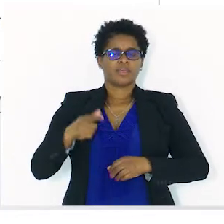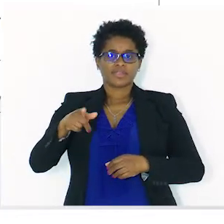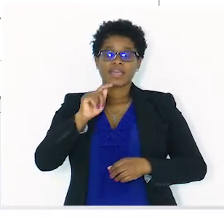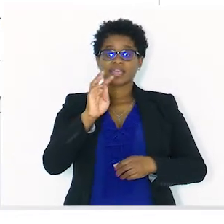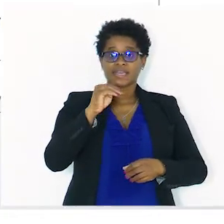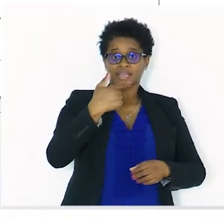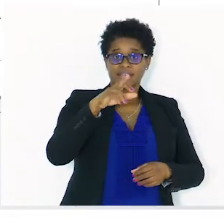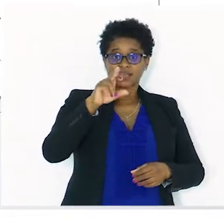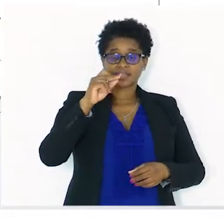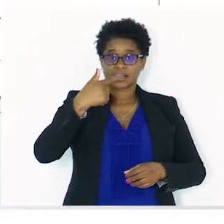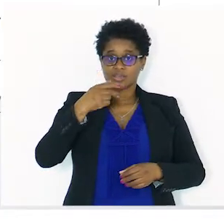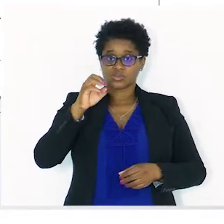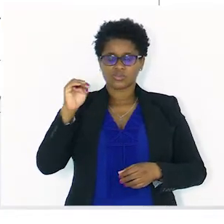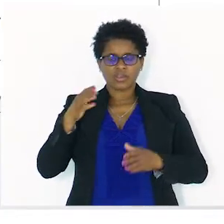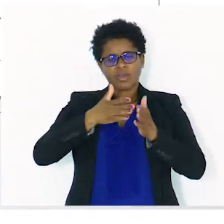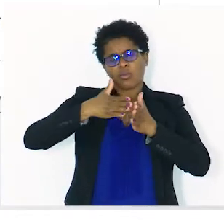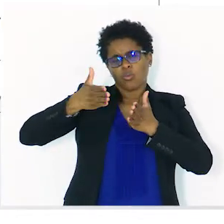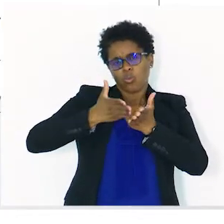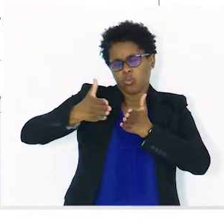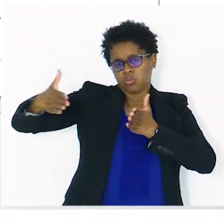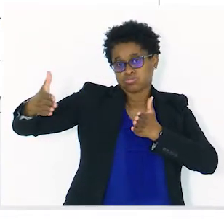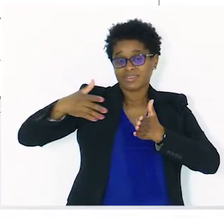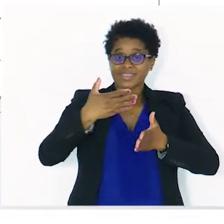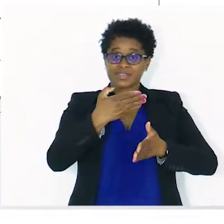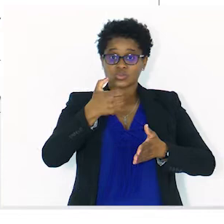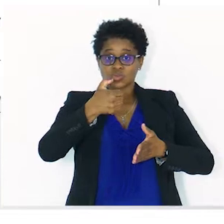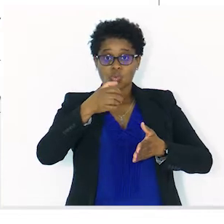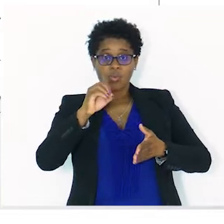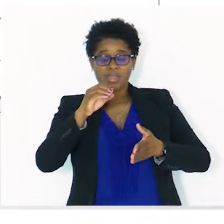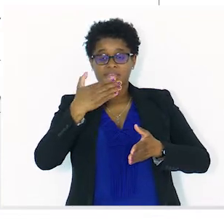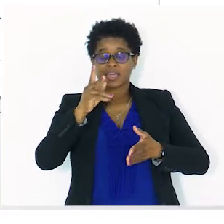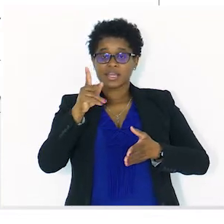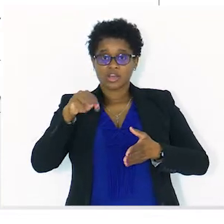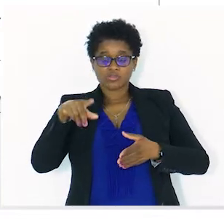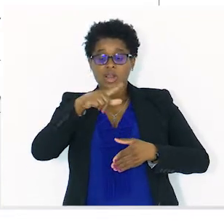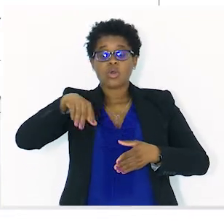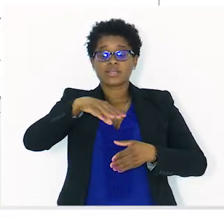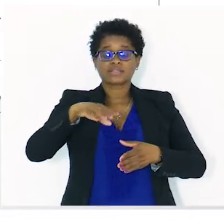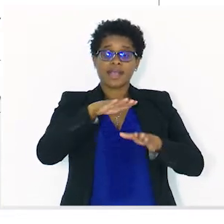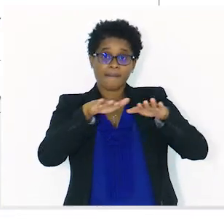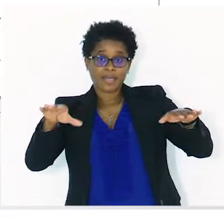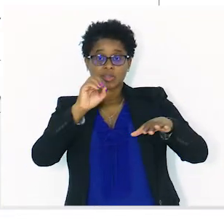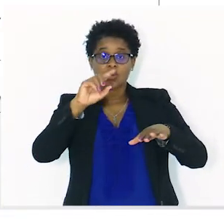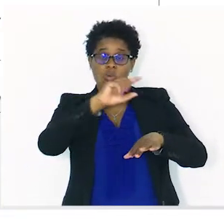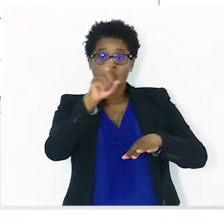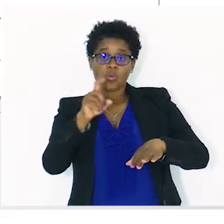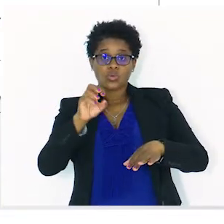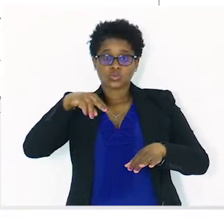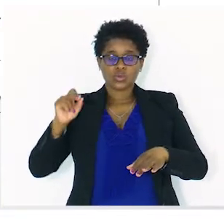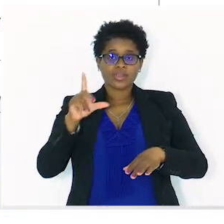estratosfera, estende-se até 50 km, onde se localiza a camada de ozono, que é também designada